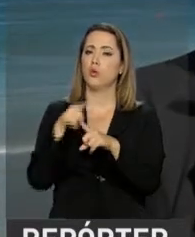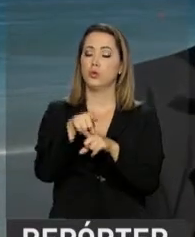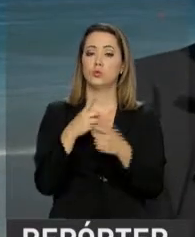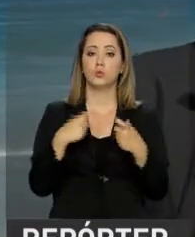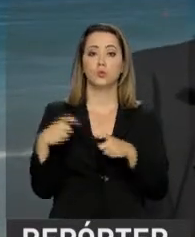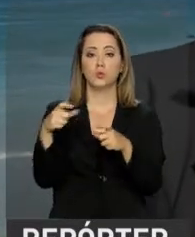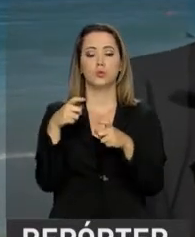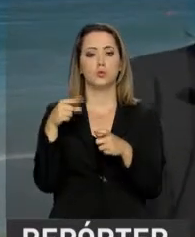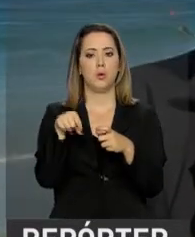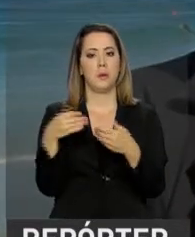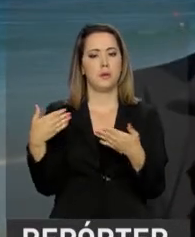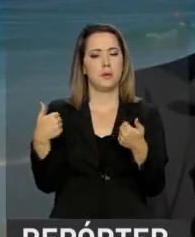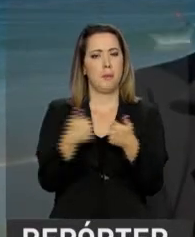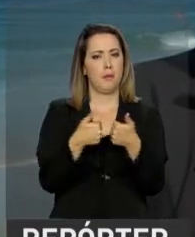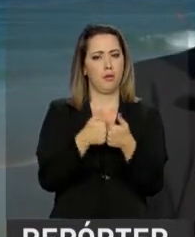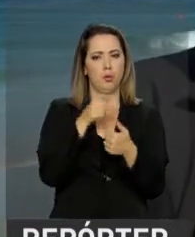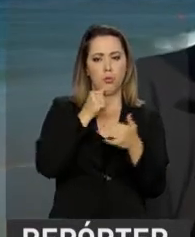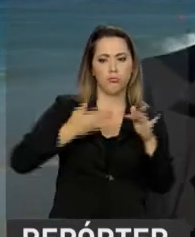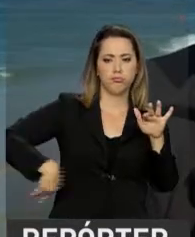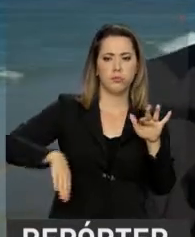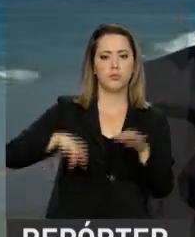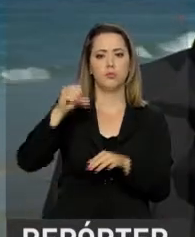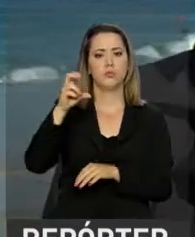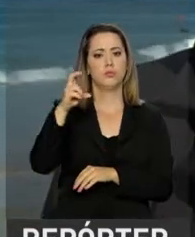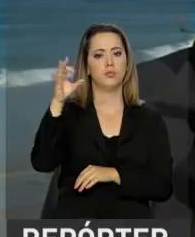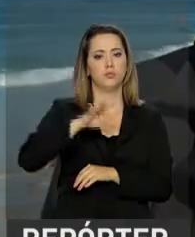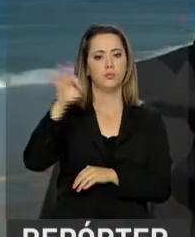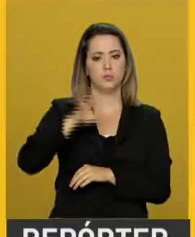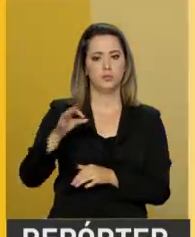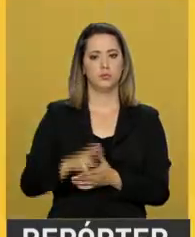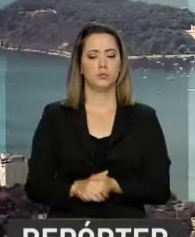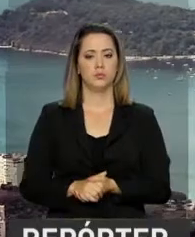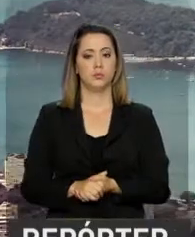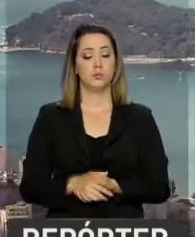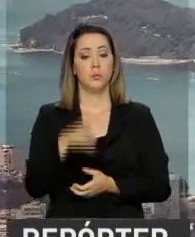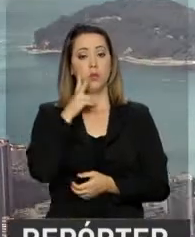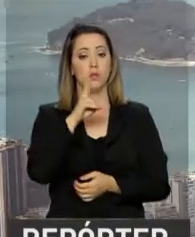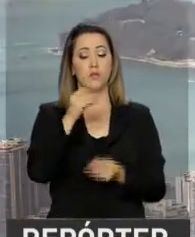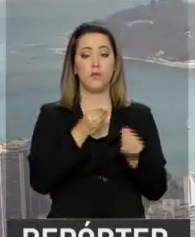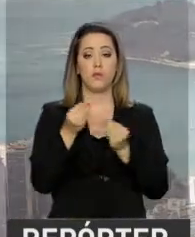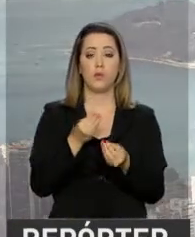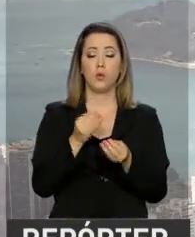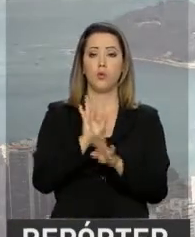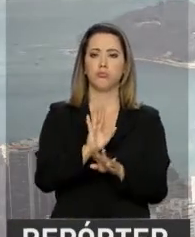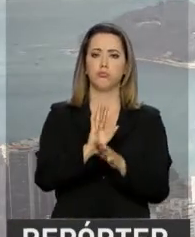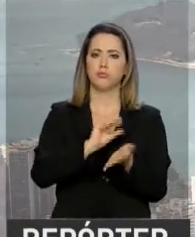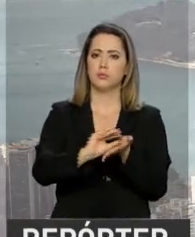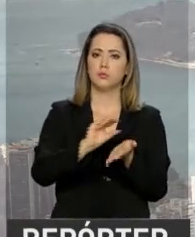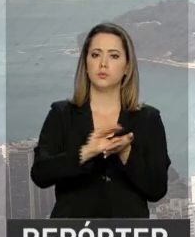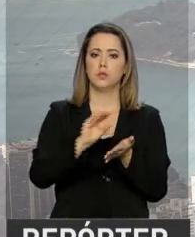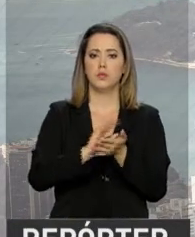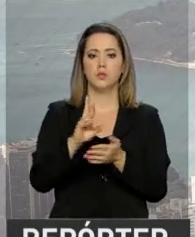bairros como copacabana e barra da tijuca foi de 95% para acompanhar os investimentos do projeto olímpico